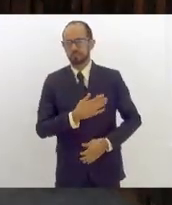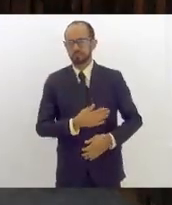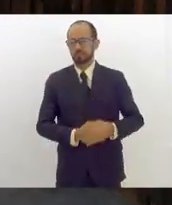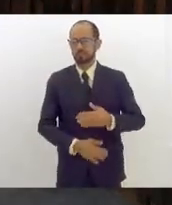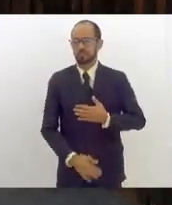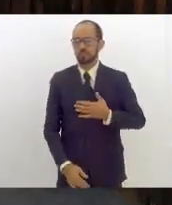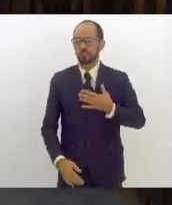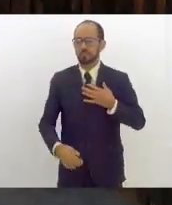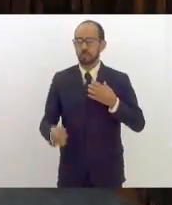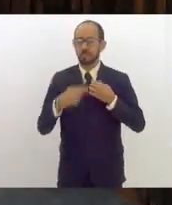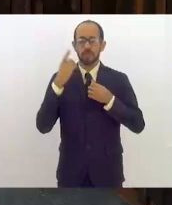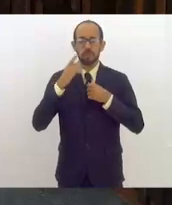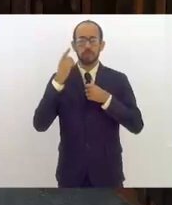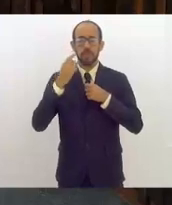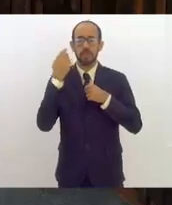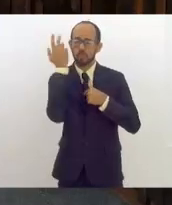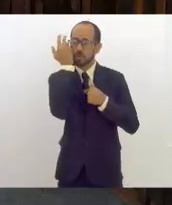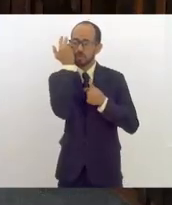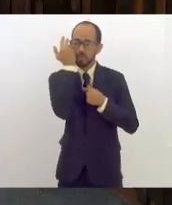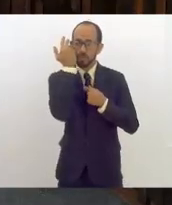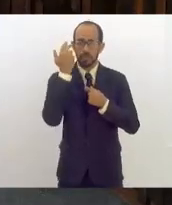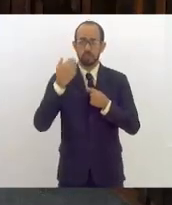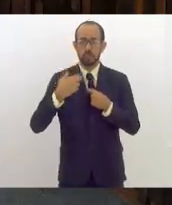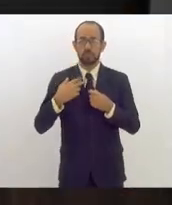Deputado heliomar Coelho